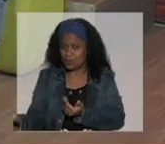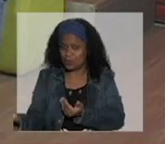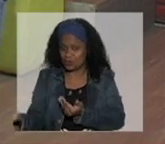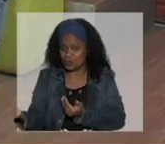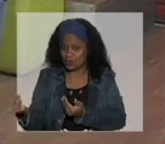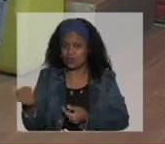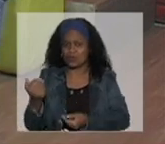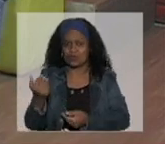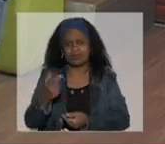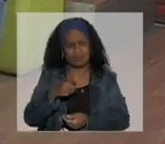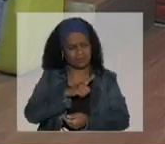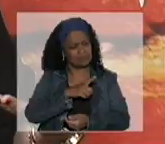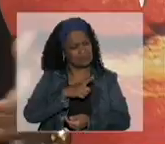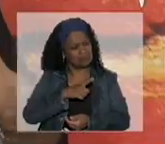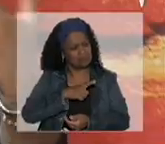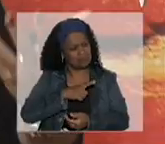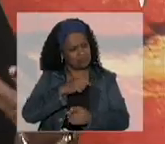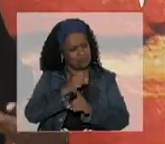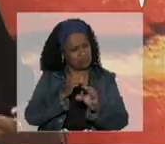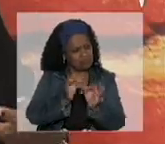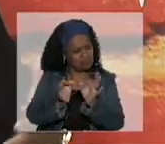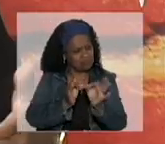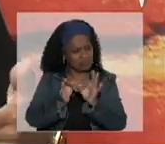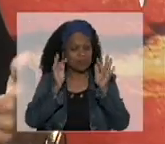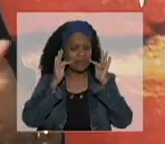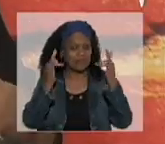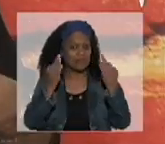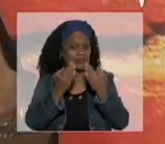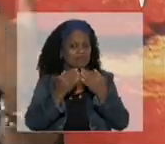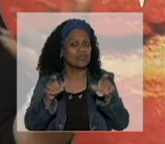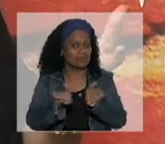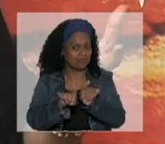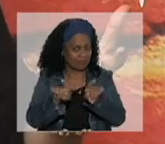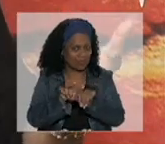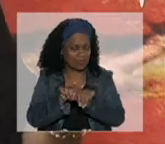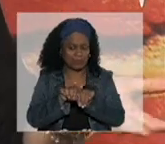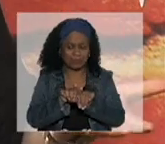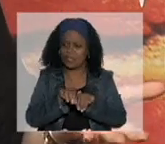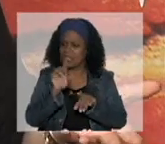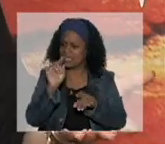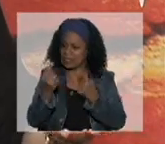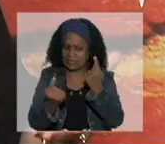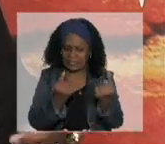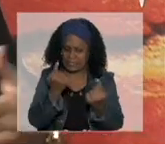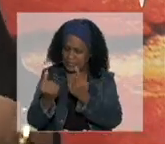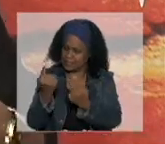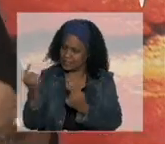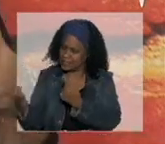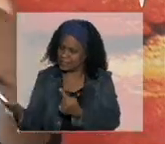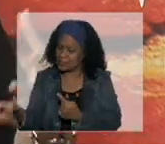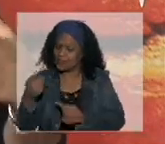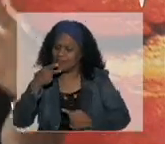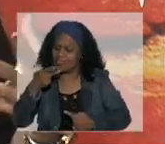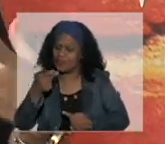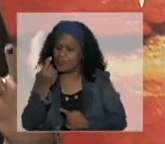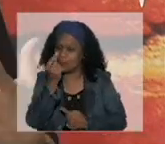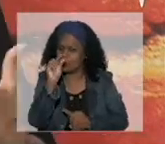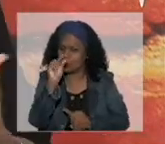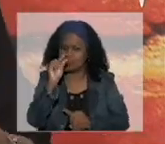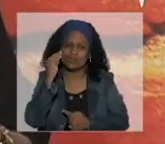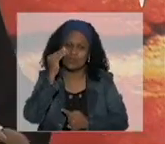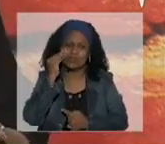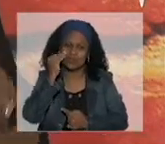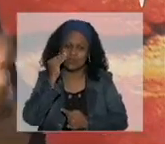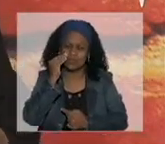que participam desses programas, né? As famílias participam, e eles vão poder contar um pouquinho da experiência pessoal deles e essa relação